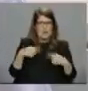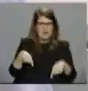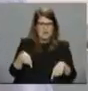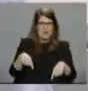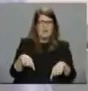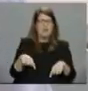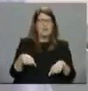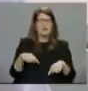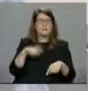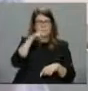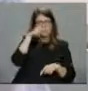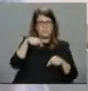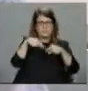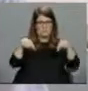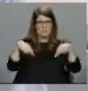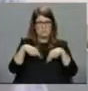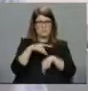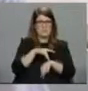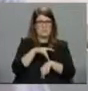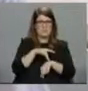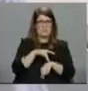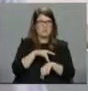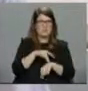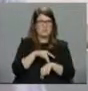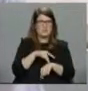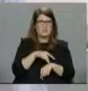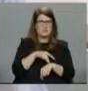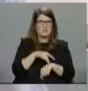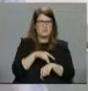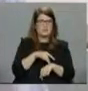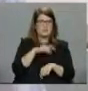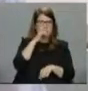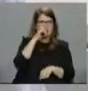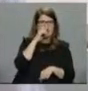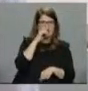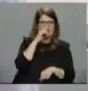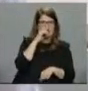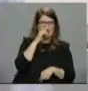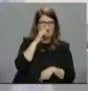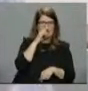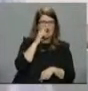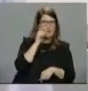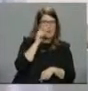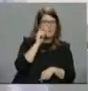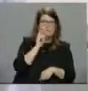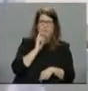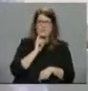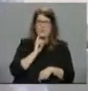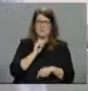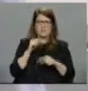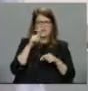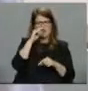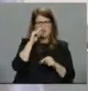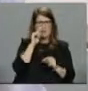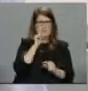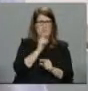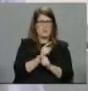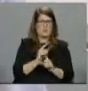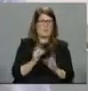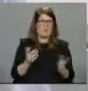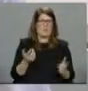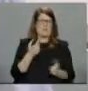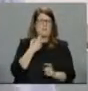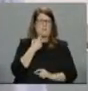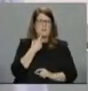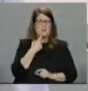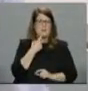até para os doentes, os doentes estão partilhando casas de bem em comum entre homens e mulheres, o que não é admissível nos dias de hoje.